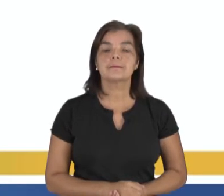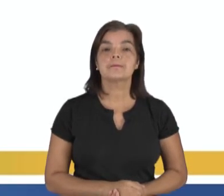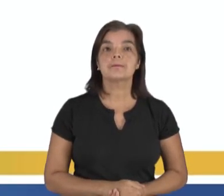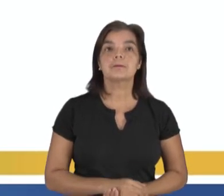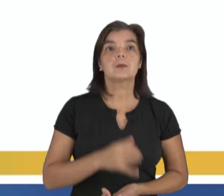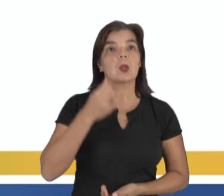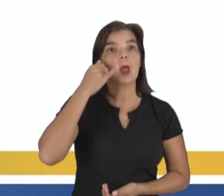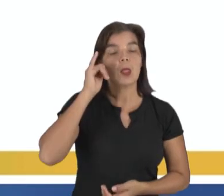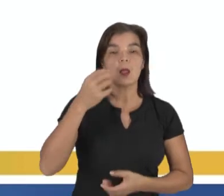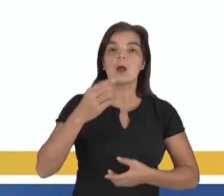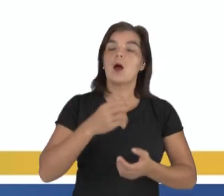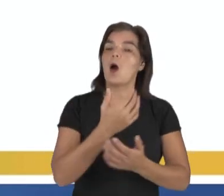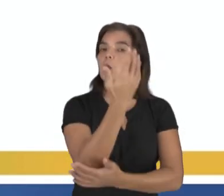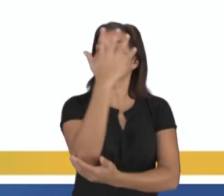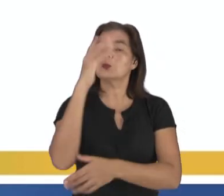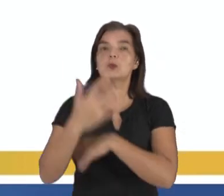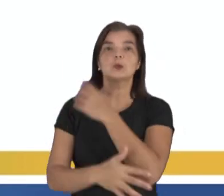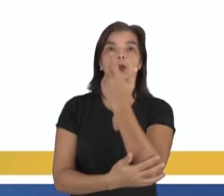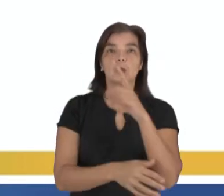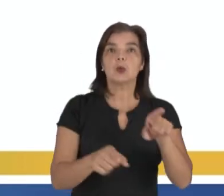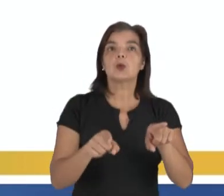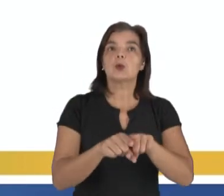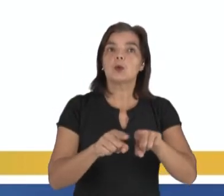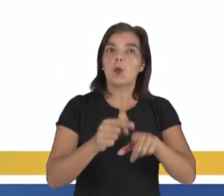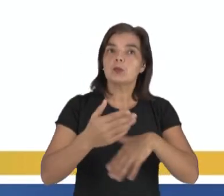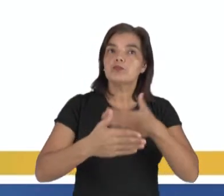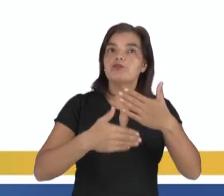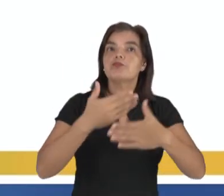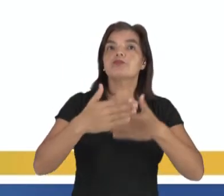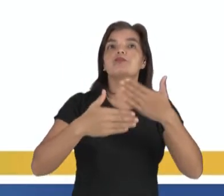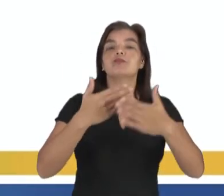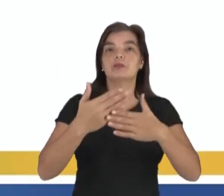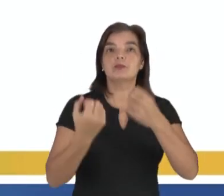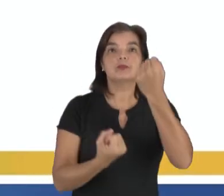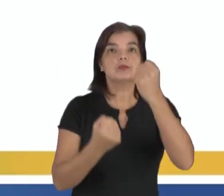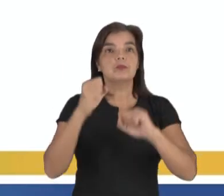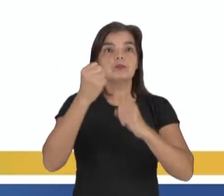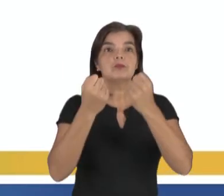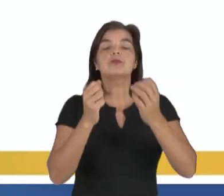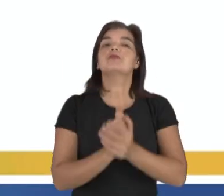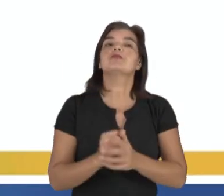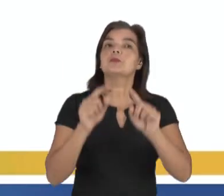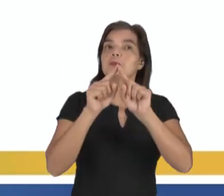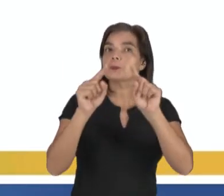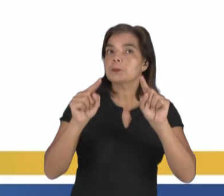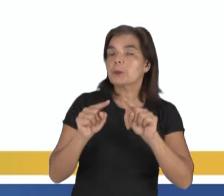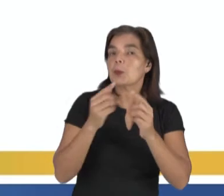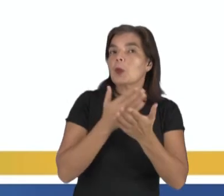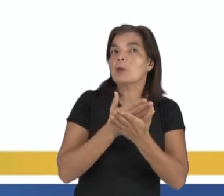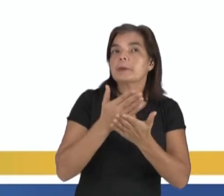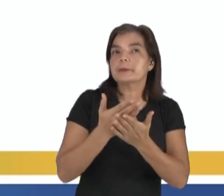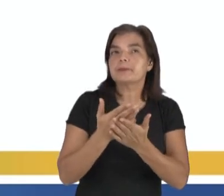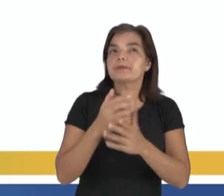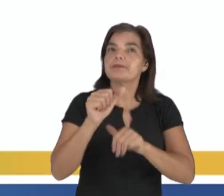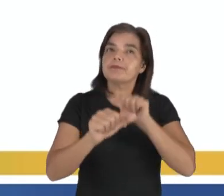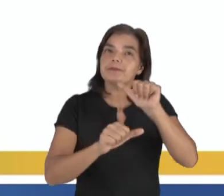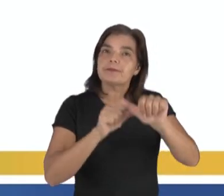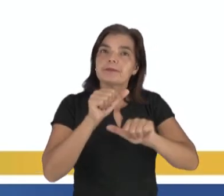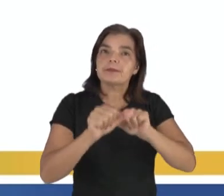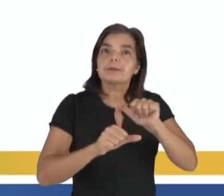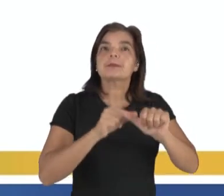A inevitável devastação ambiental decorrente do processo de desenvolvimento industrial é um quadro que começa